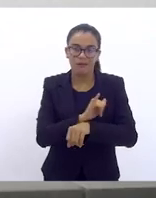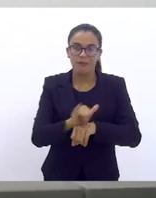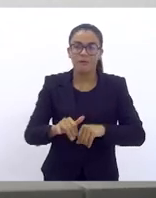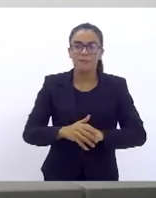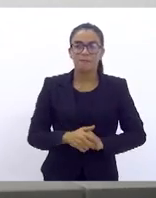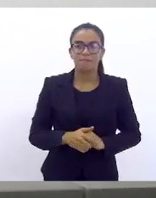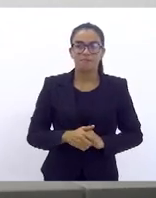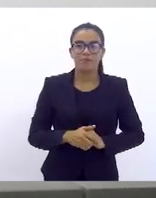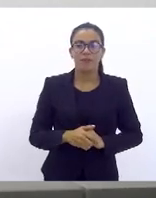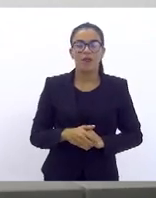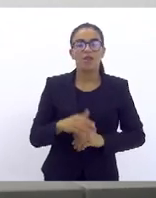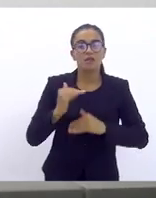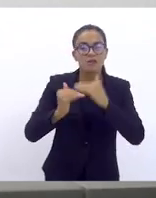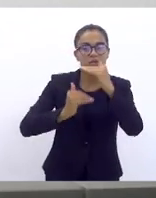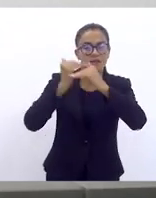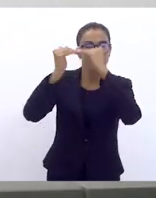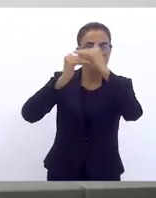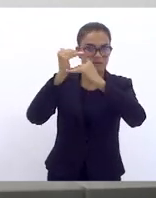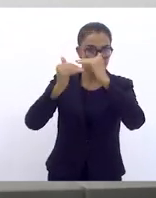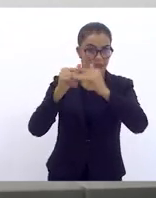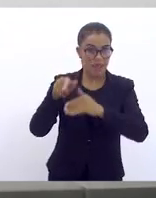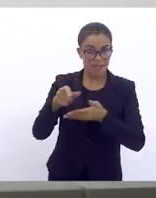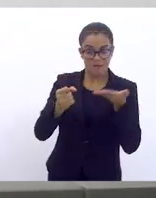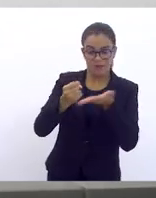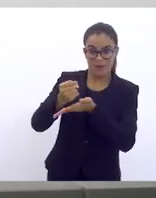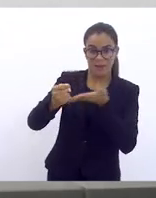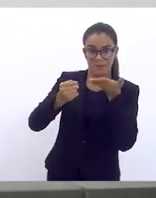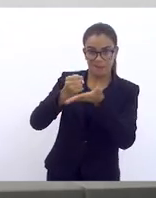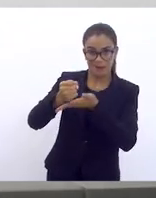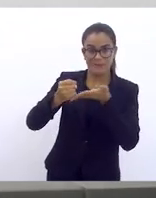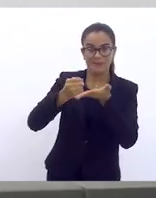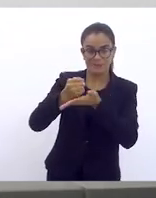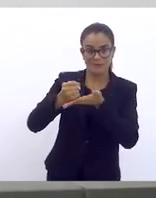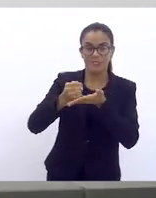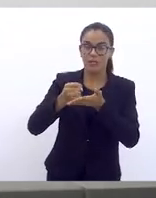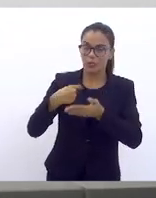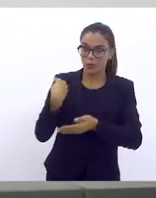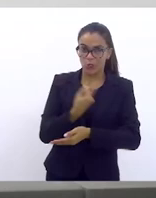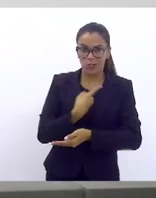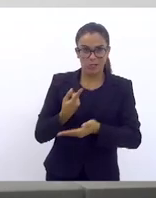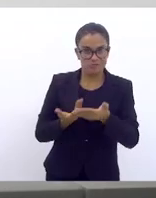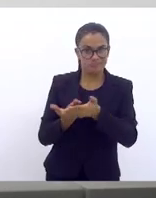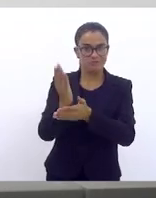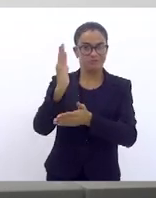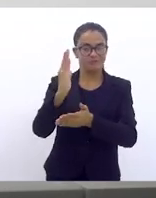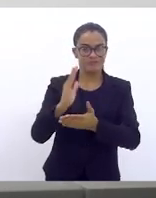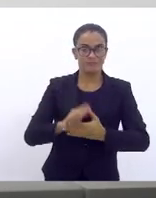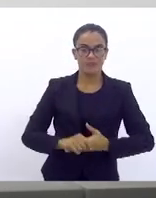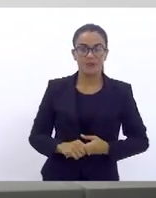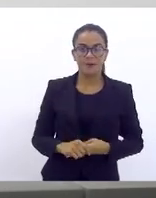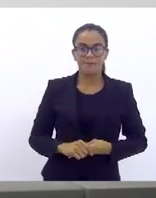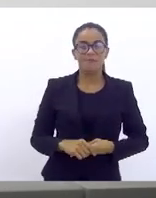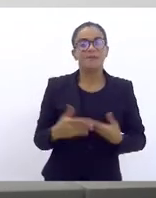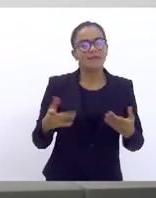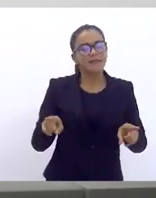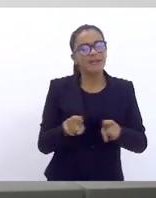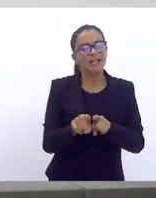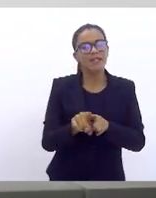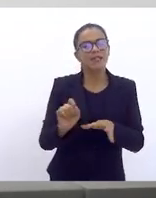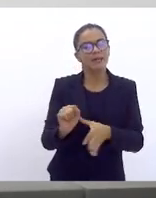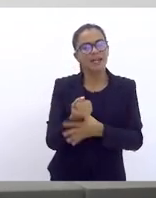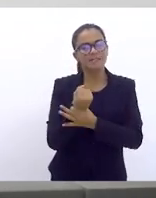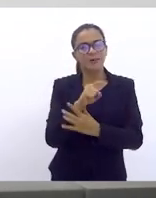estratégias fomenta o desenvolvimento que essa foi a base do plano que nós aprovamos né e garantir